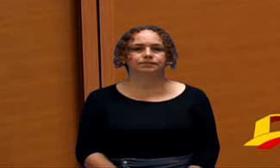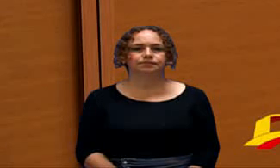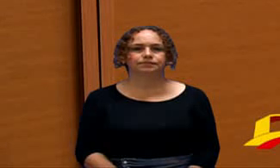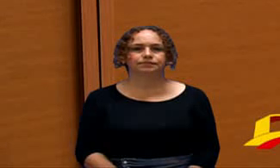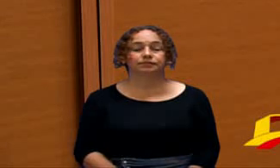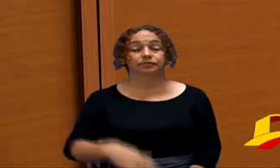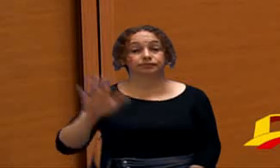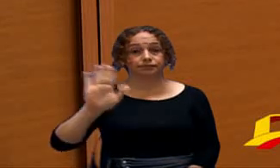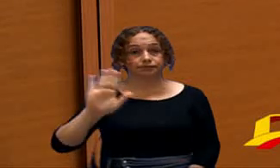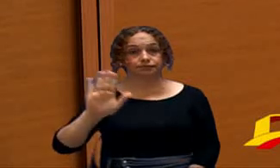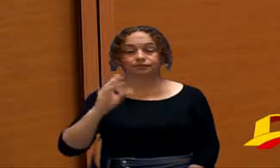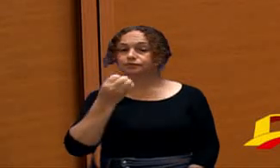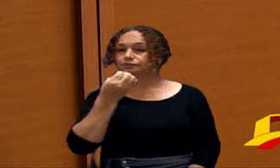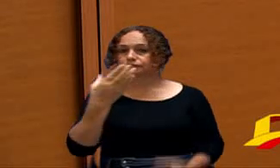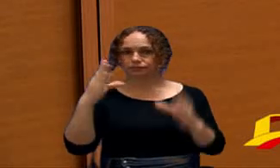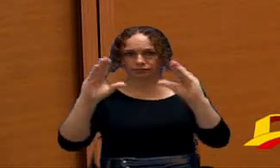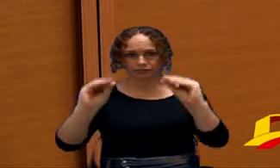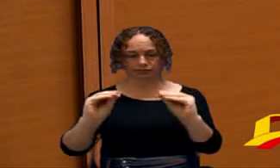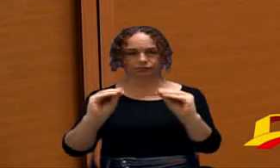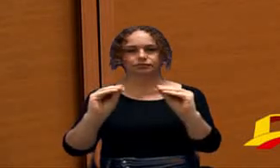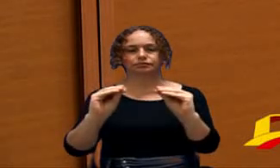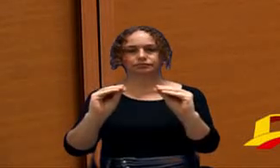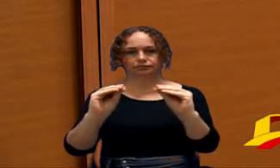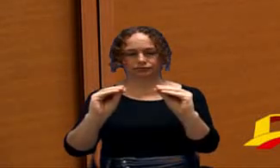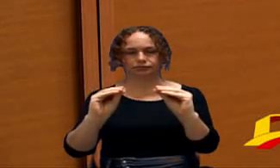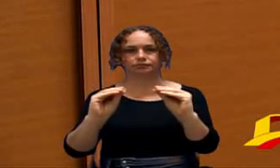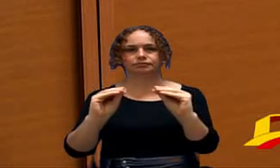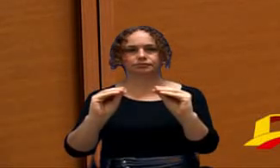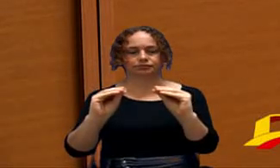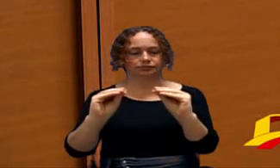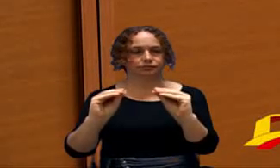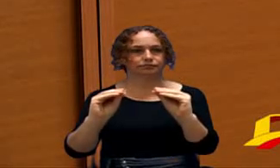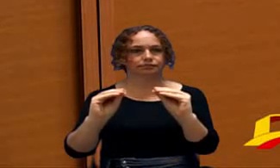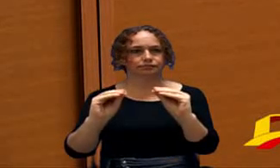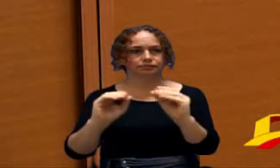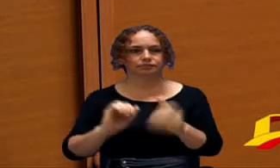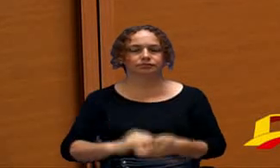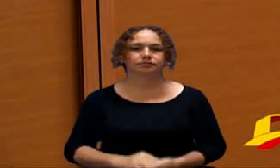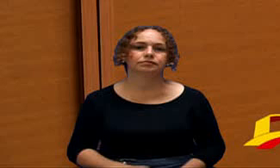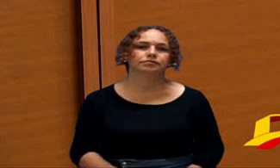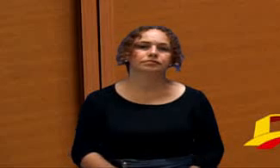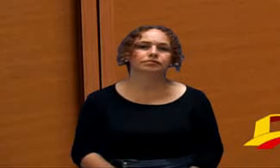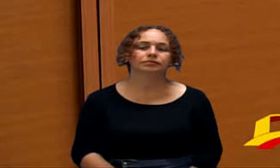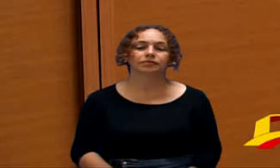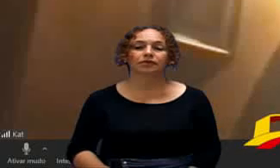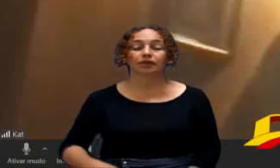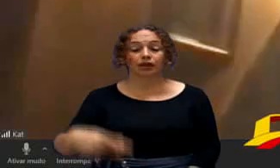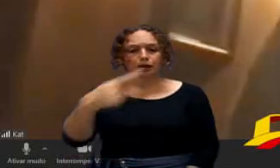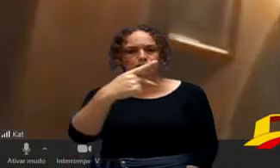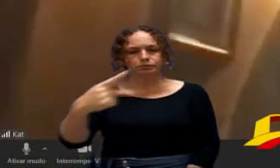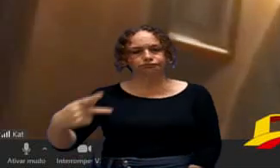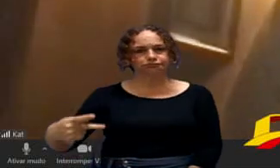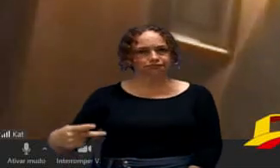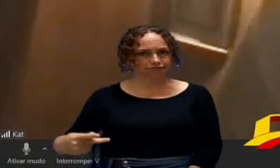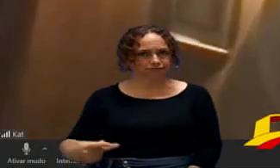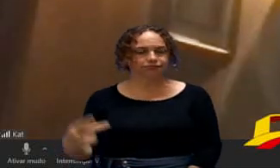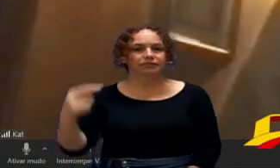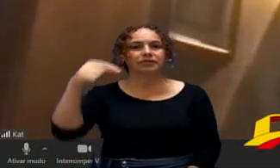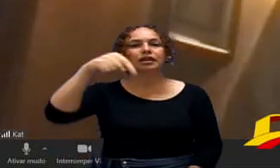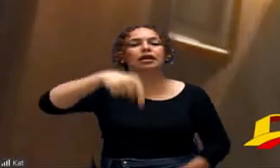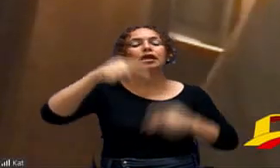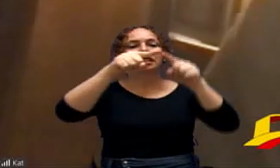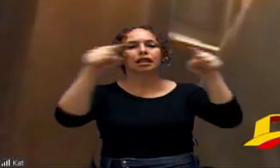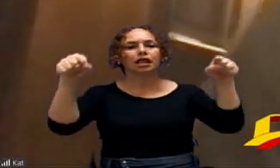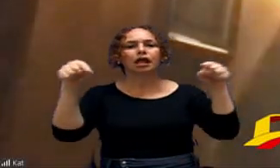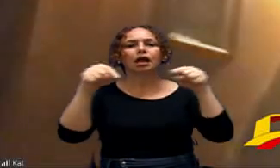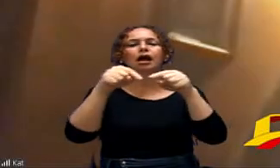Olá, boa tarde. Meu nome é Scott Clays, sou presidente da Santuário da Elefante da Divisão. Primeira coisa,